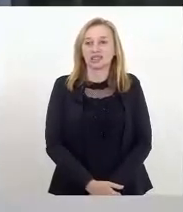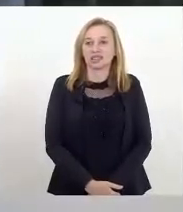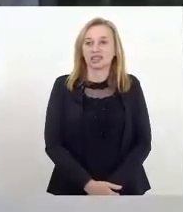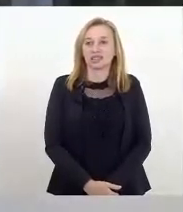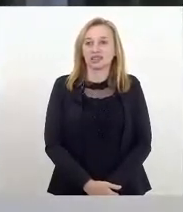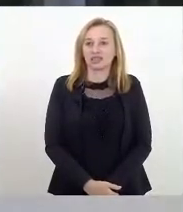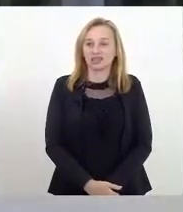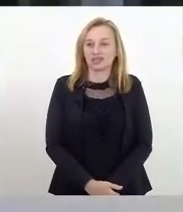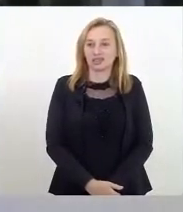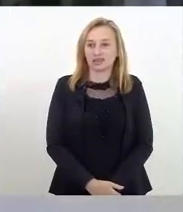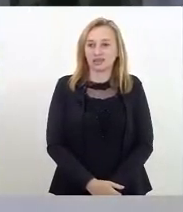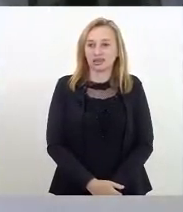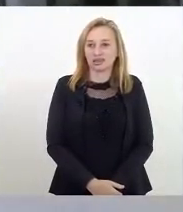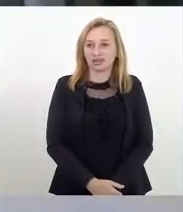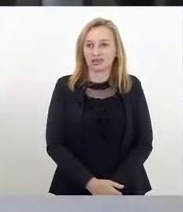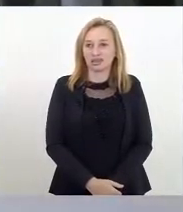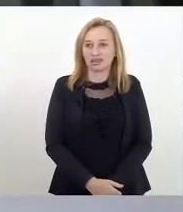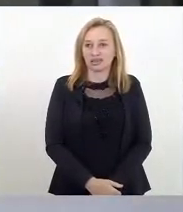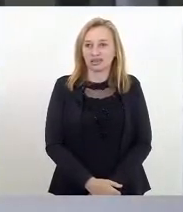Estão